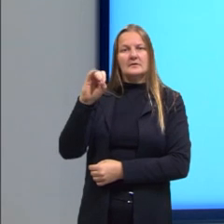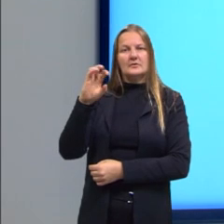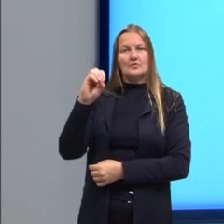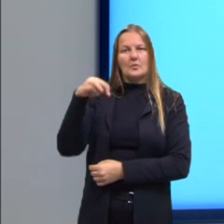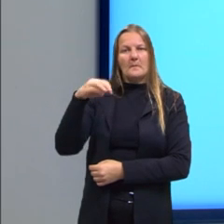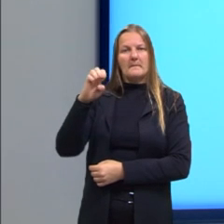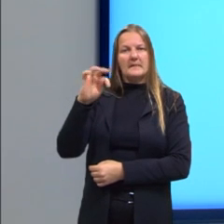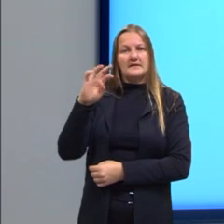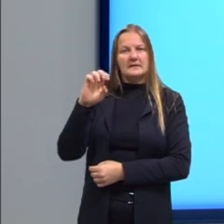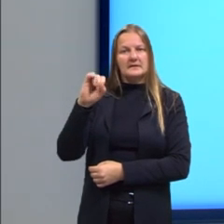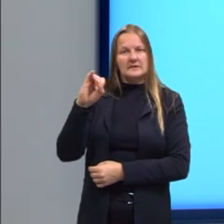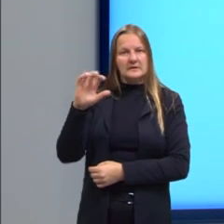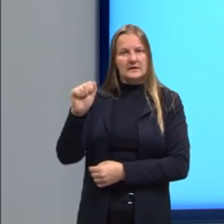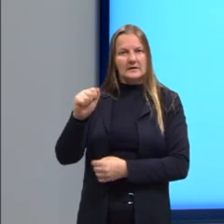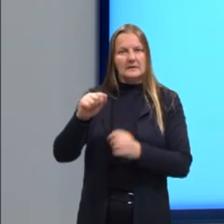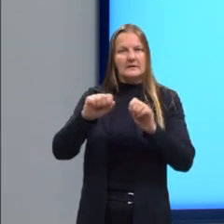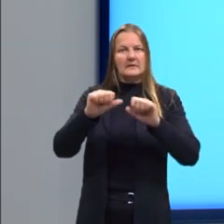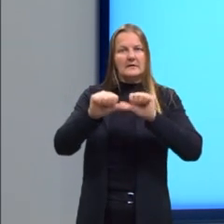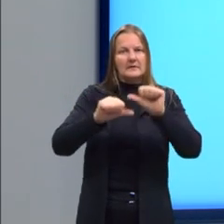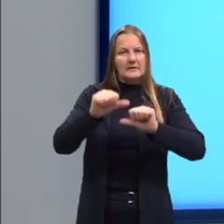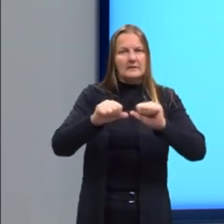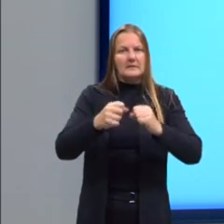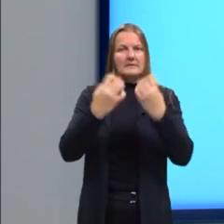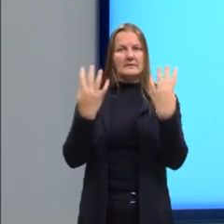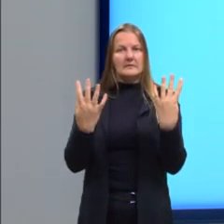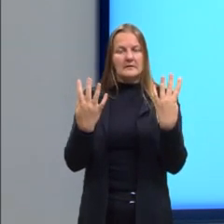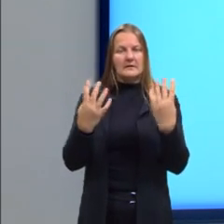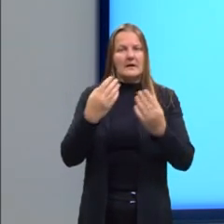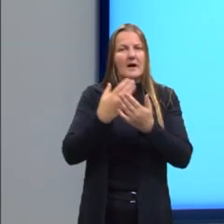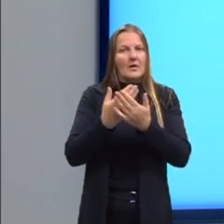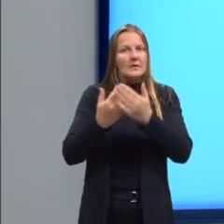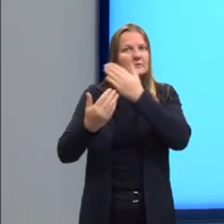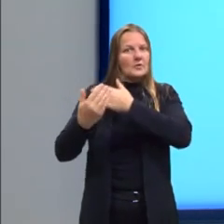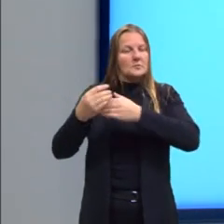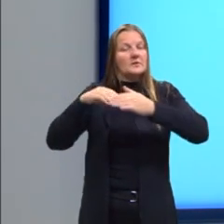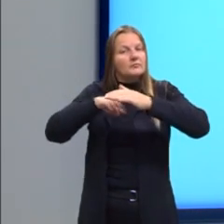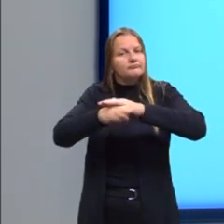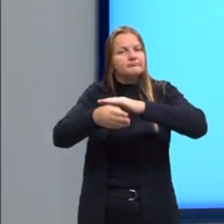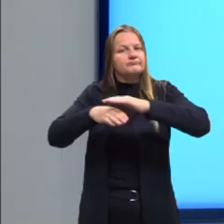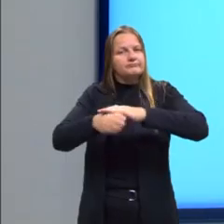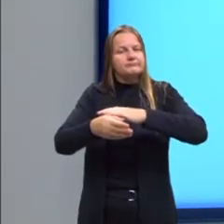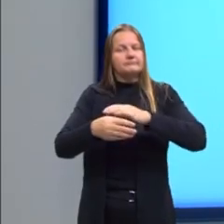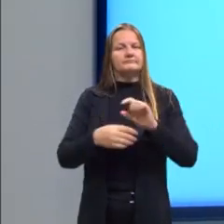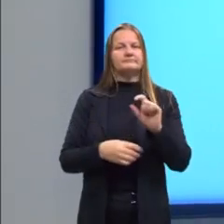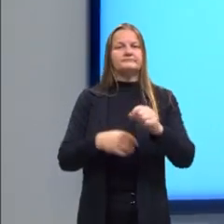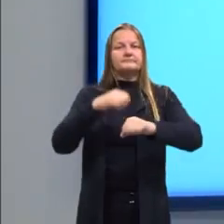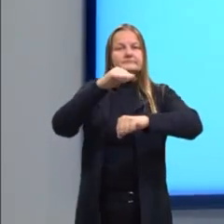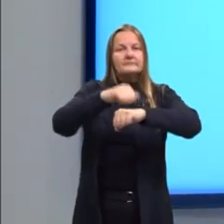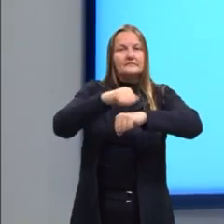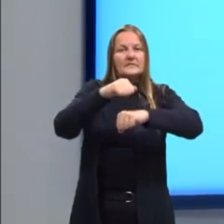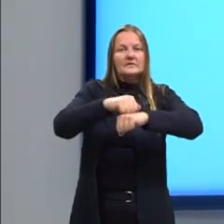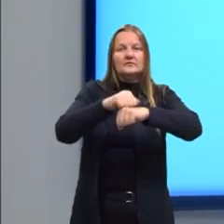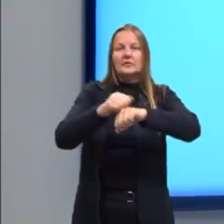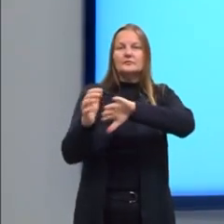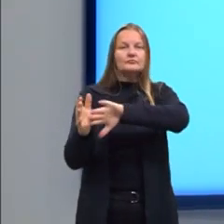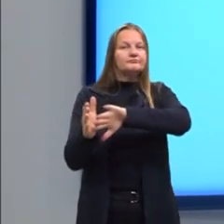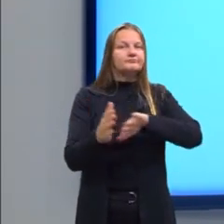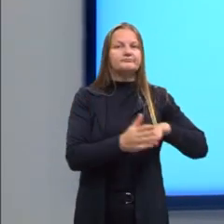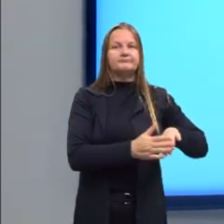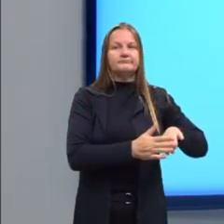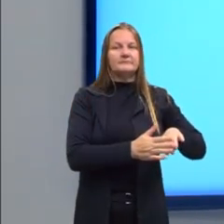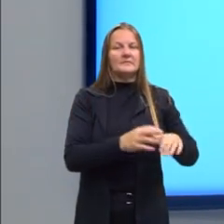é só dá uma olhadinha nas outras aulas é muito importante sólidos não entram nesse cálculo